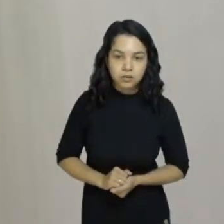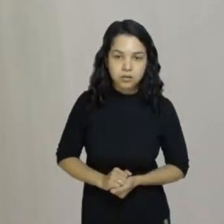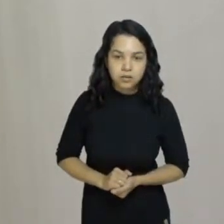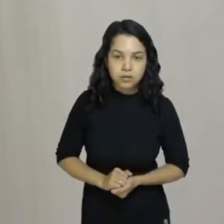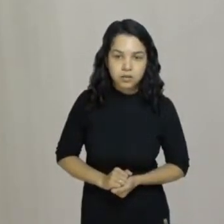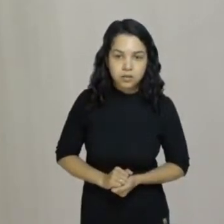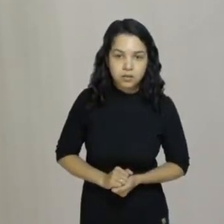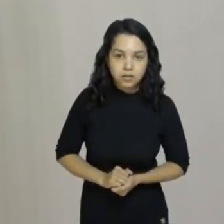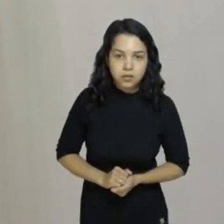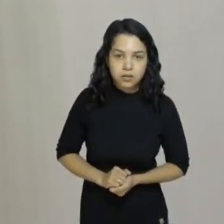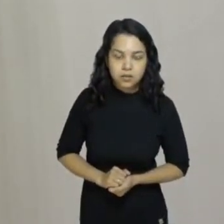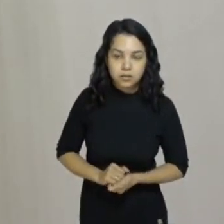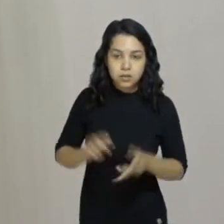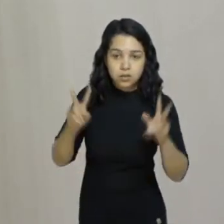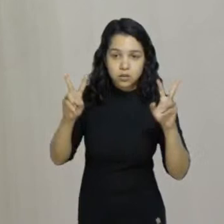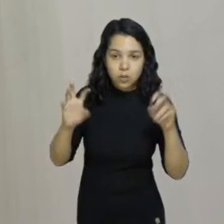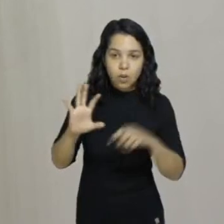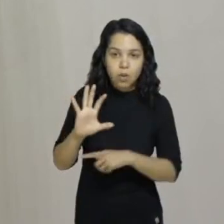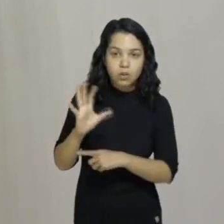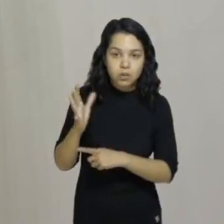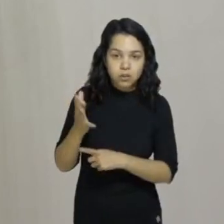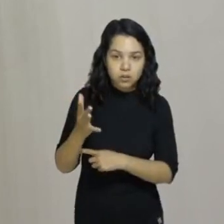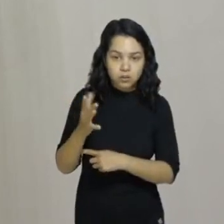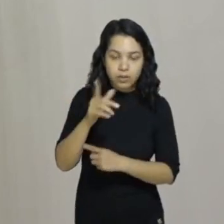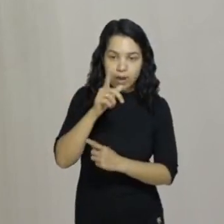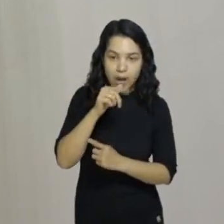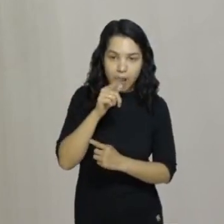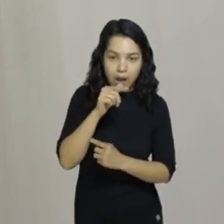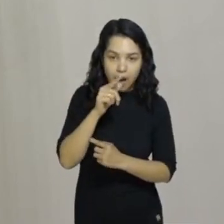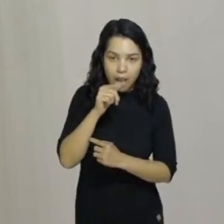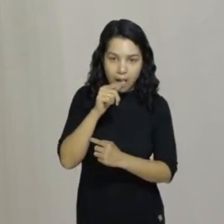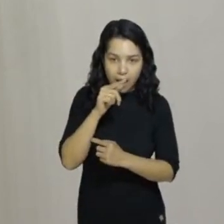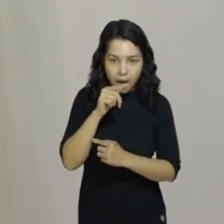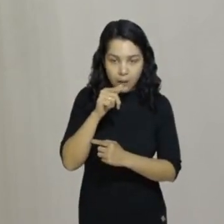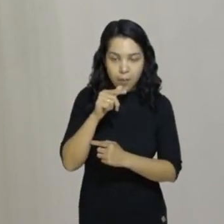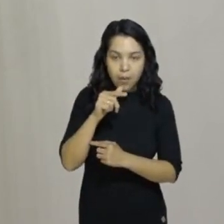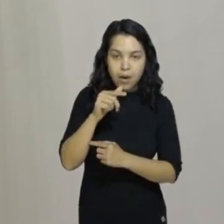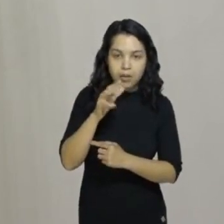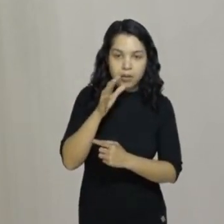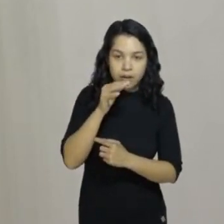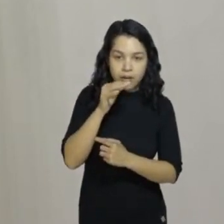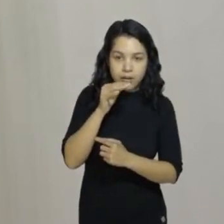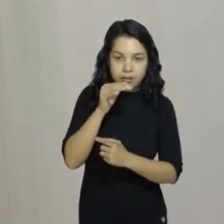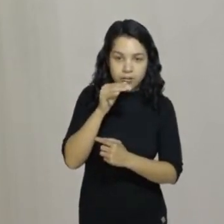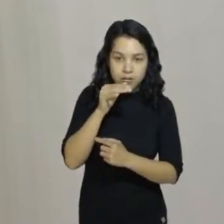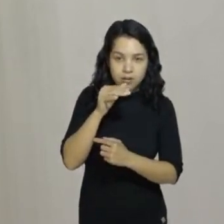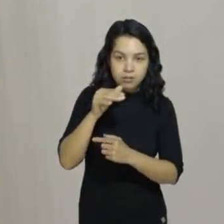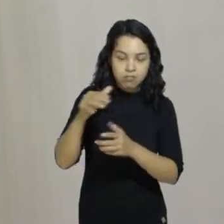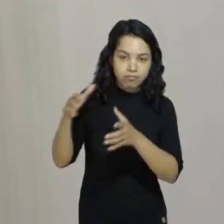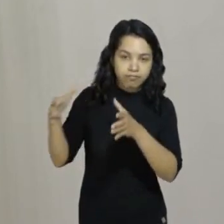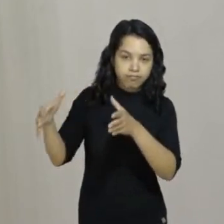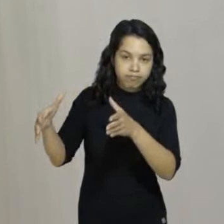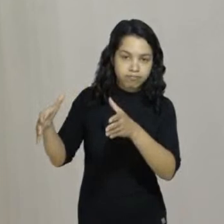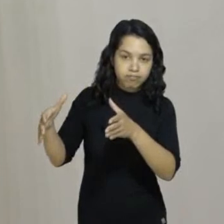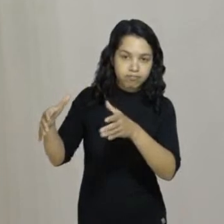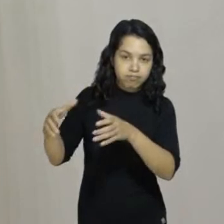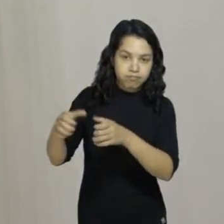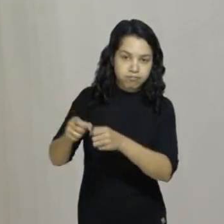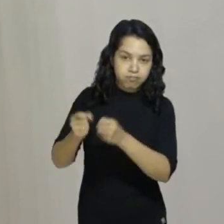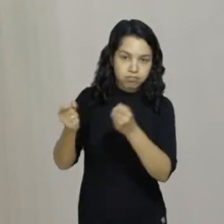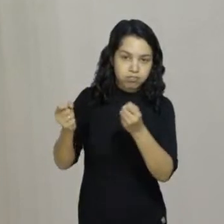da doutora do da casan algumas pessoas vão sair por aí apontando o dedo para